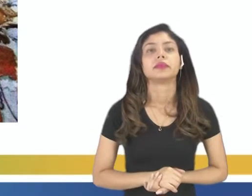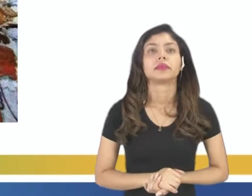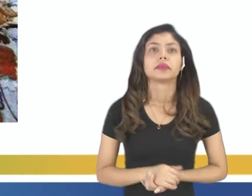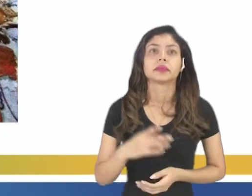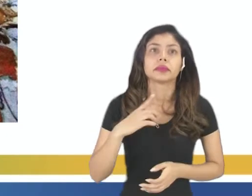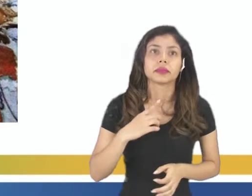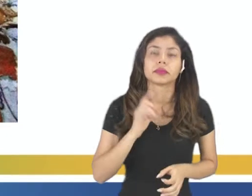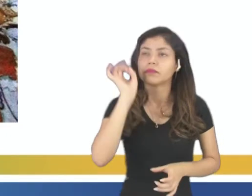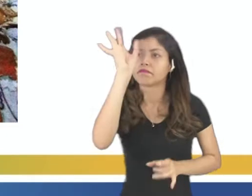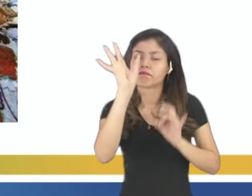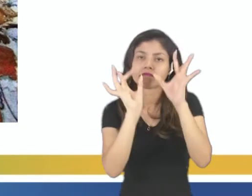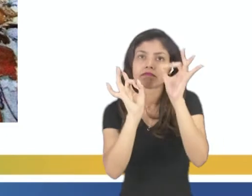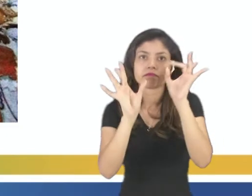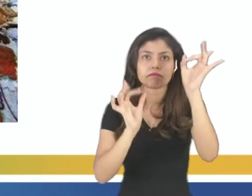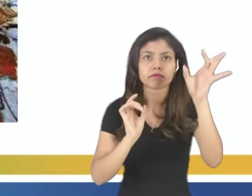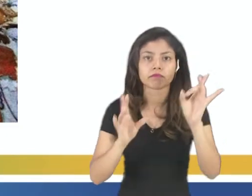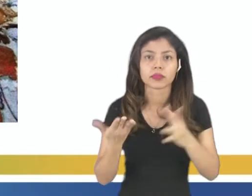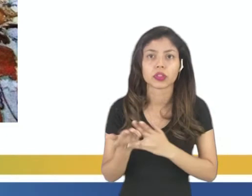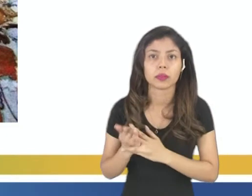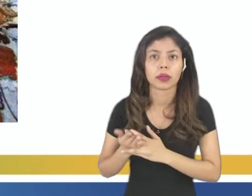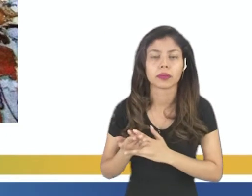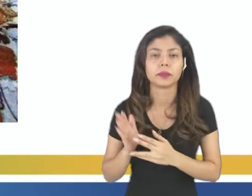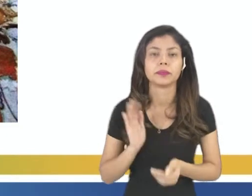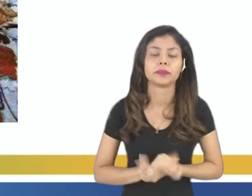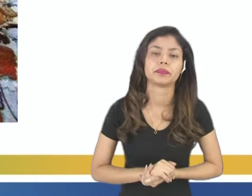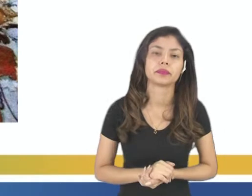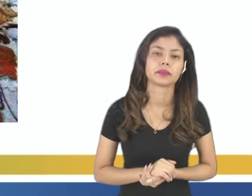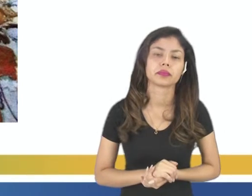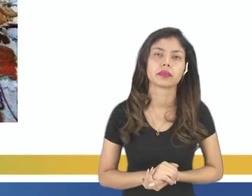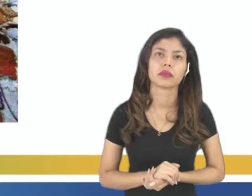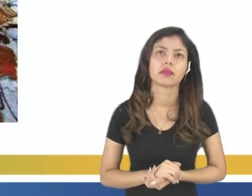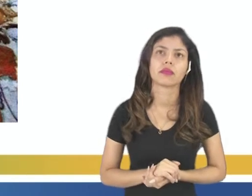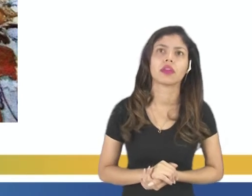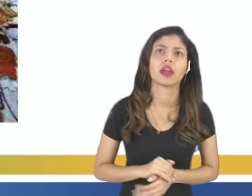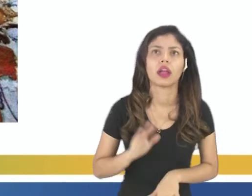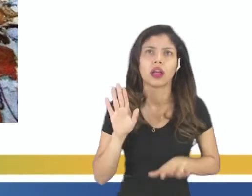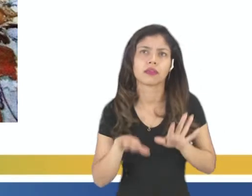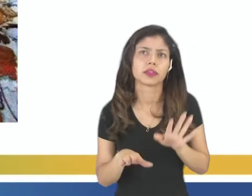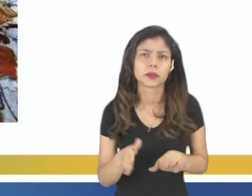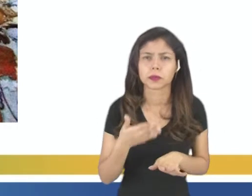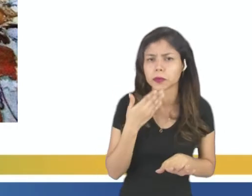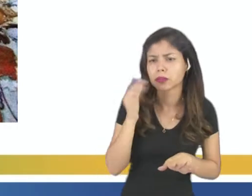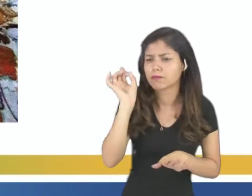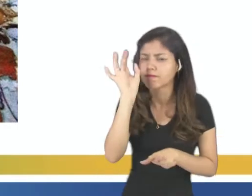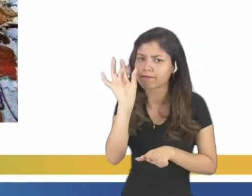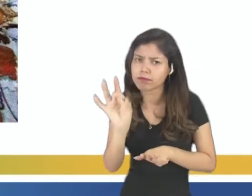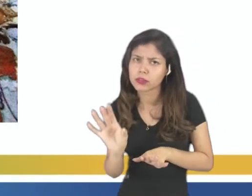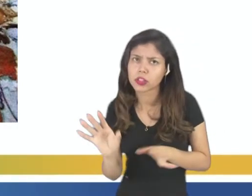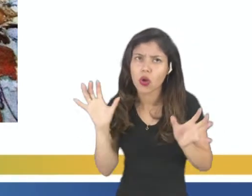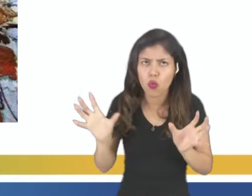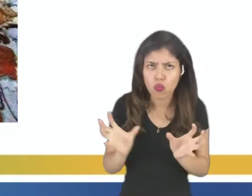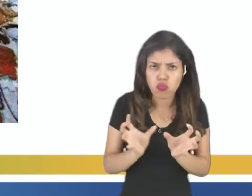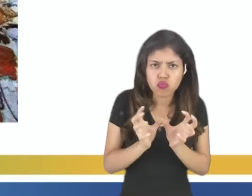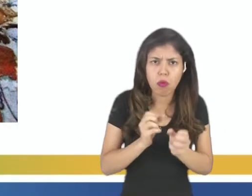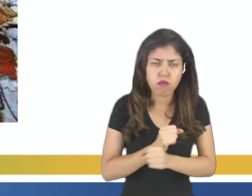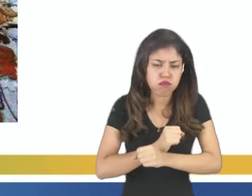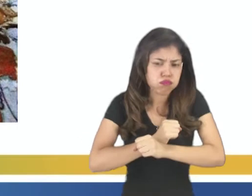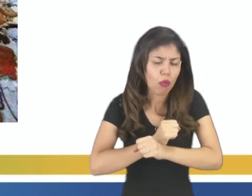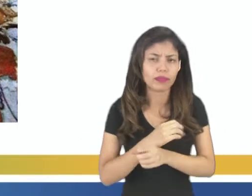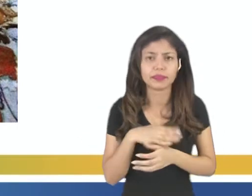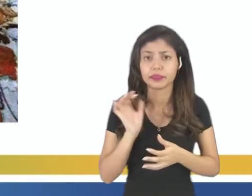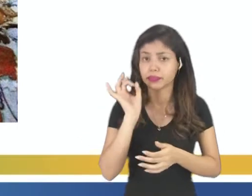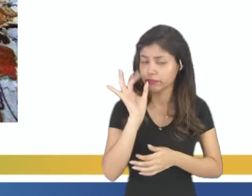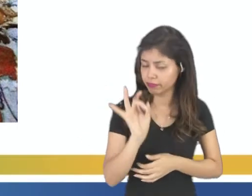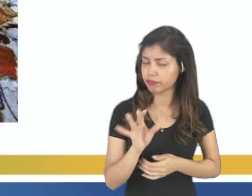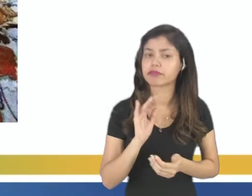esses traços do barroco. Às vezes é o mais angelical, né? Mais rechonchudinho, gordinho,